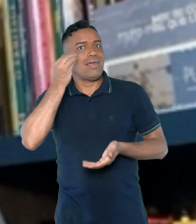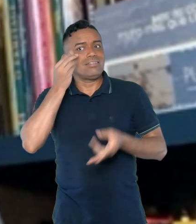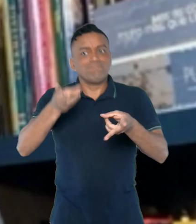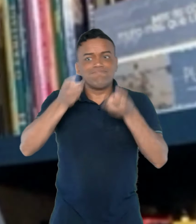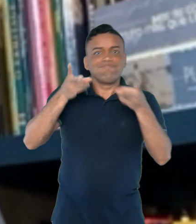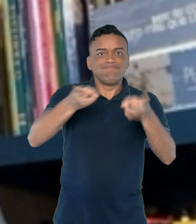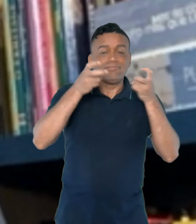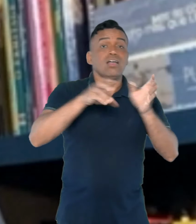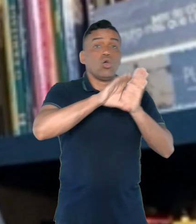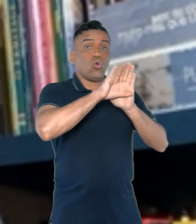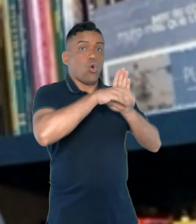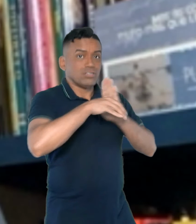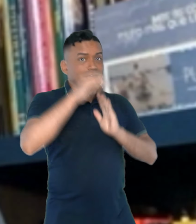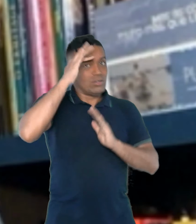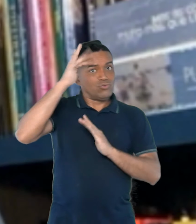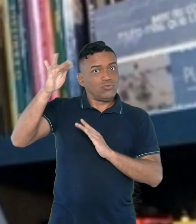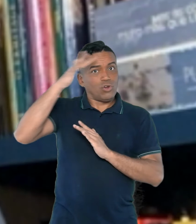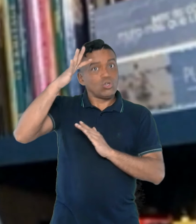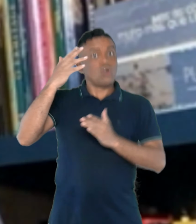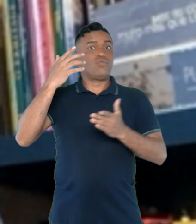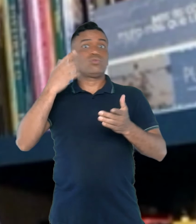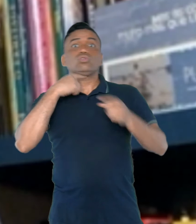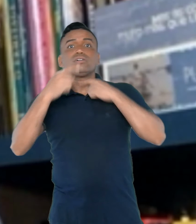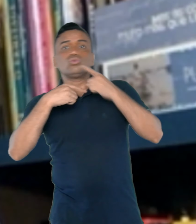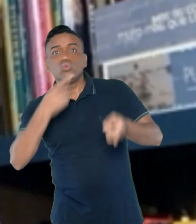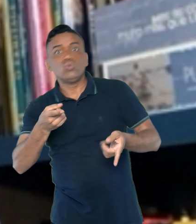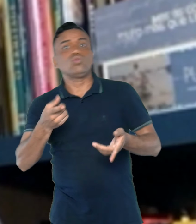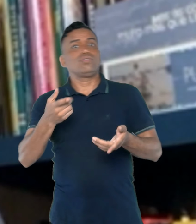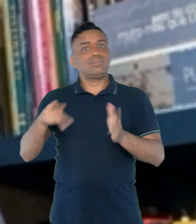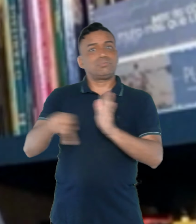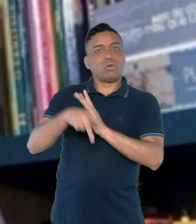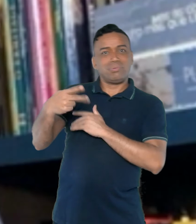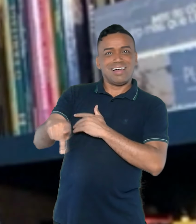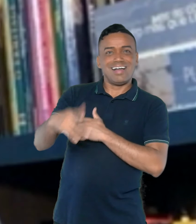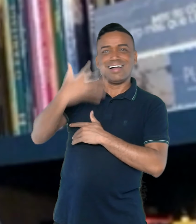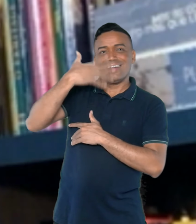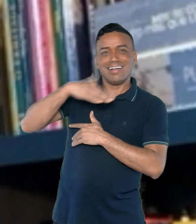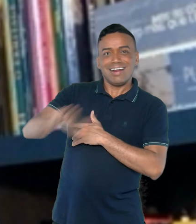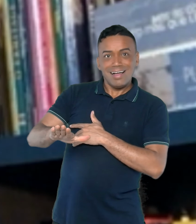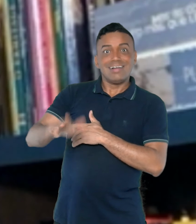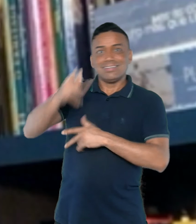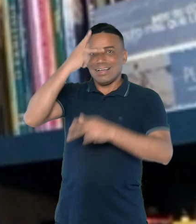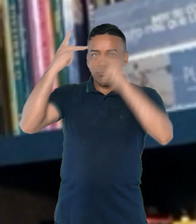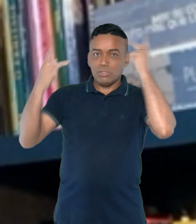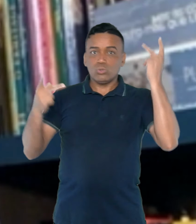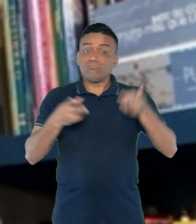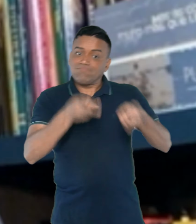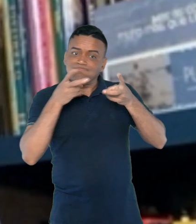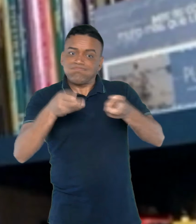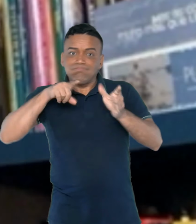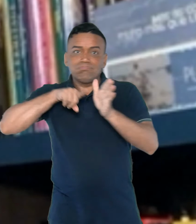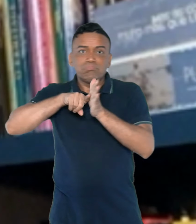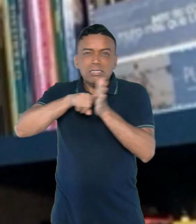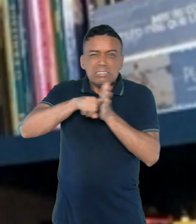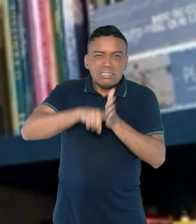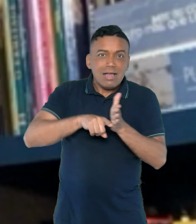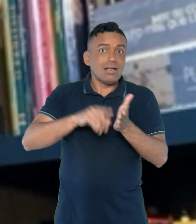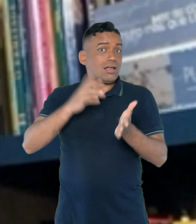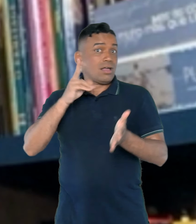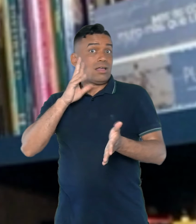isso, esses conceitos filosóficos das perguntas, dos questionamentos, né, que eles vão ficar aí para que as pessoas possam explorar e obter a sua